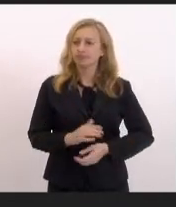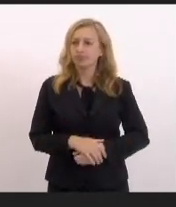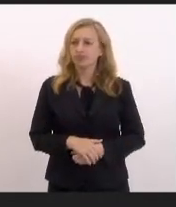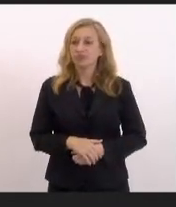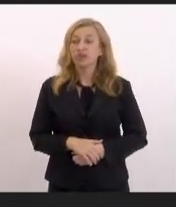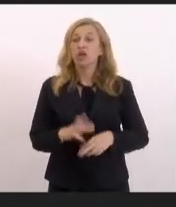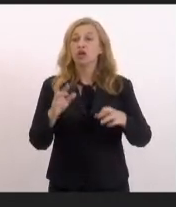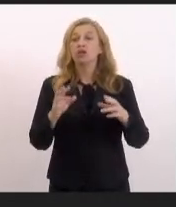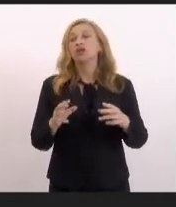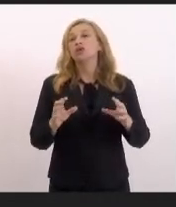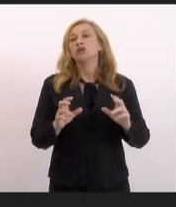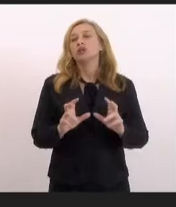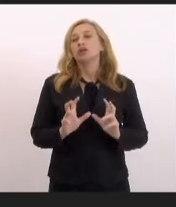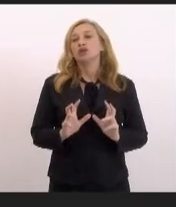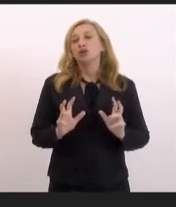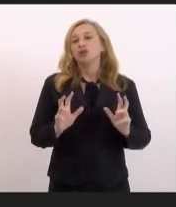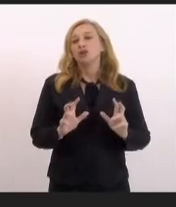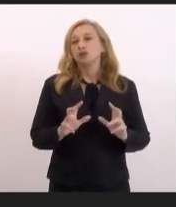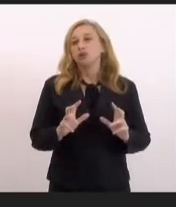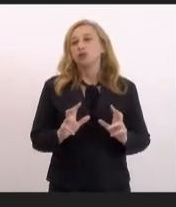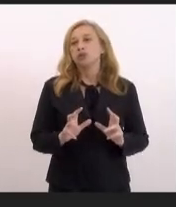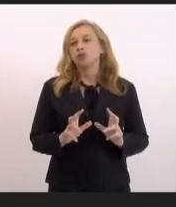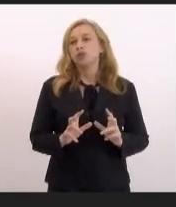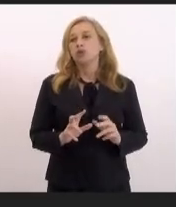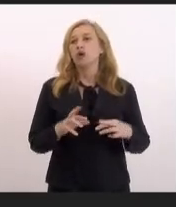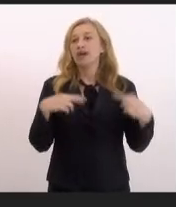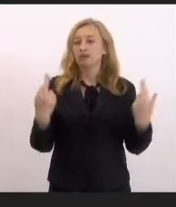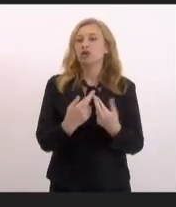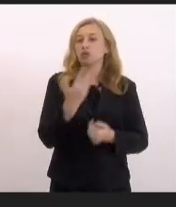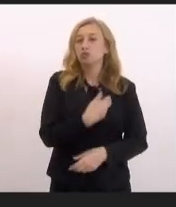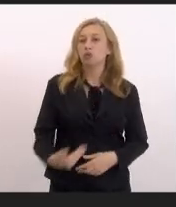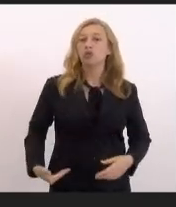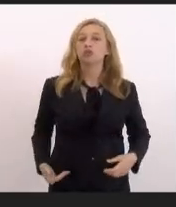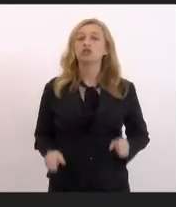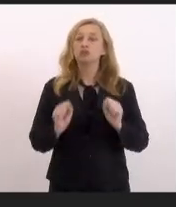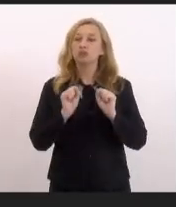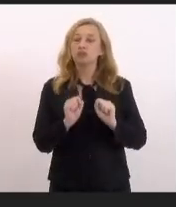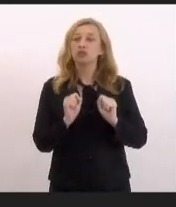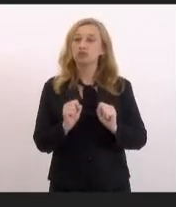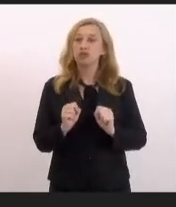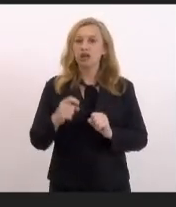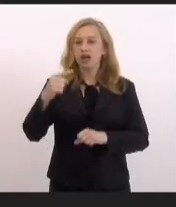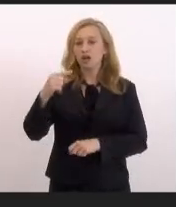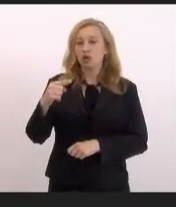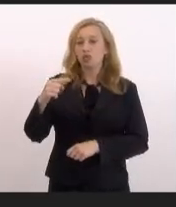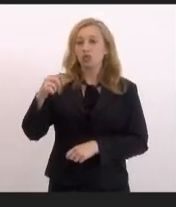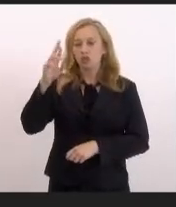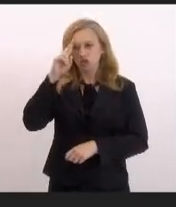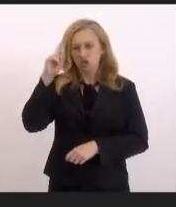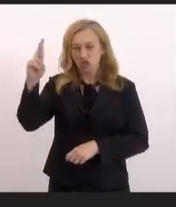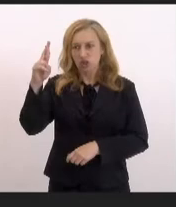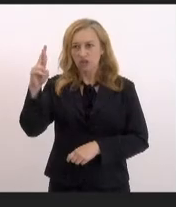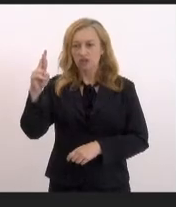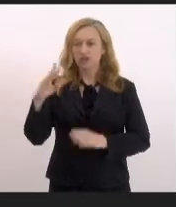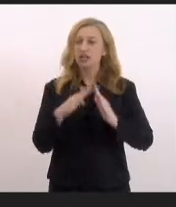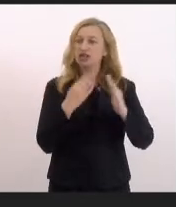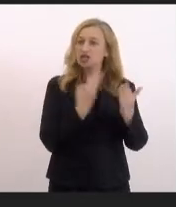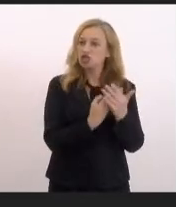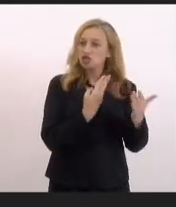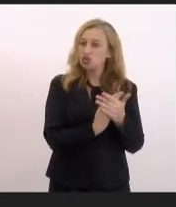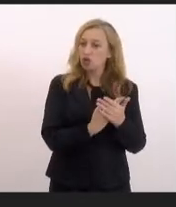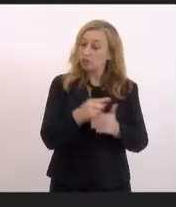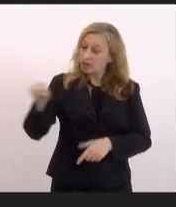uma audiência pública e que possamos trazer os donos das escolas para poder colocar aqui os seus